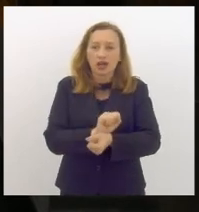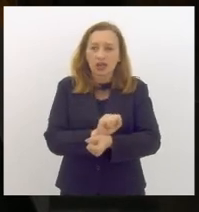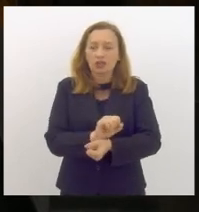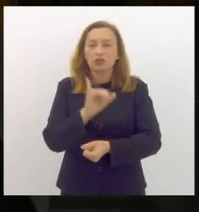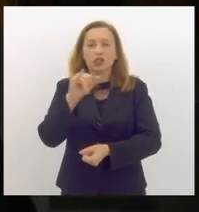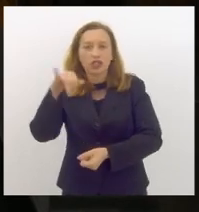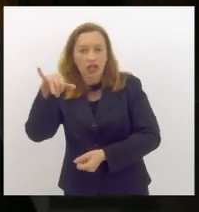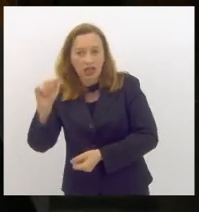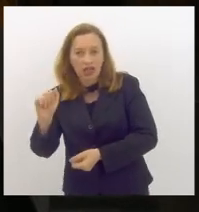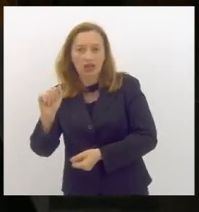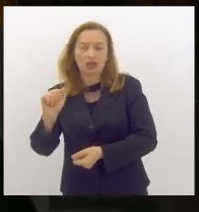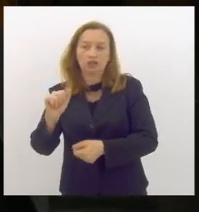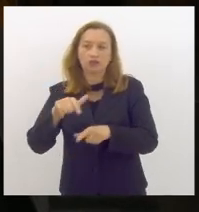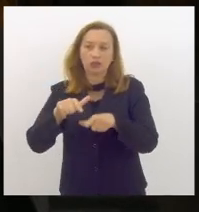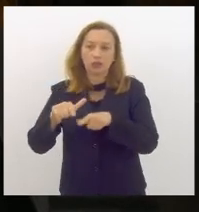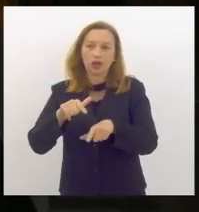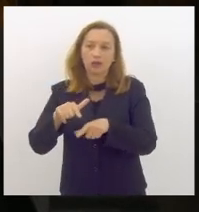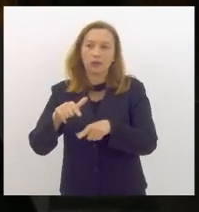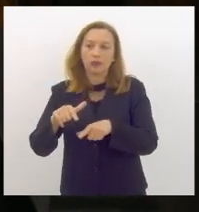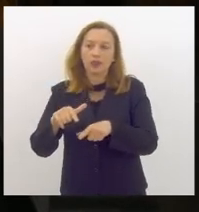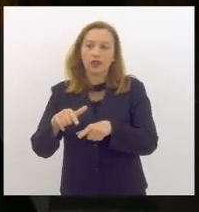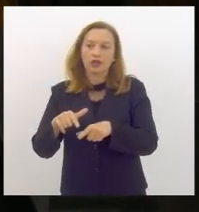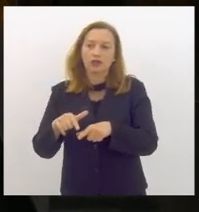INEA que